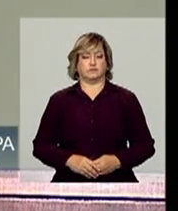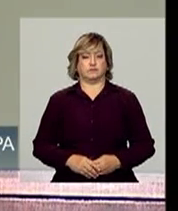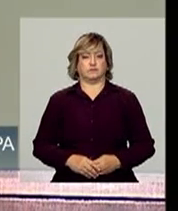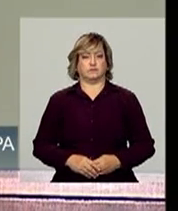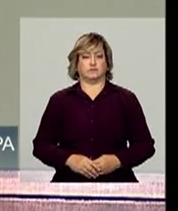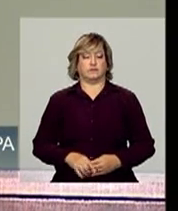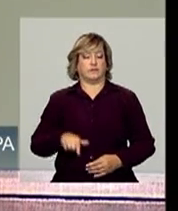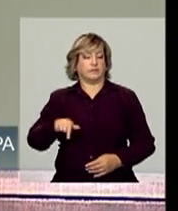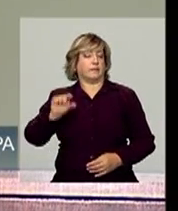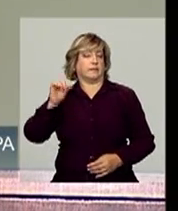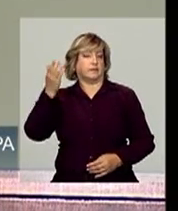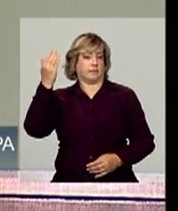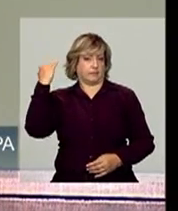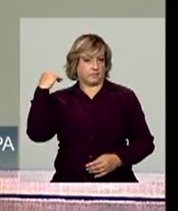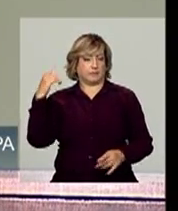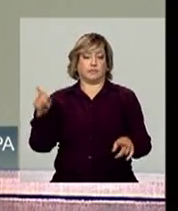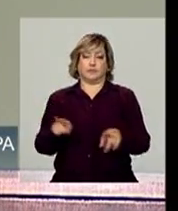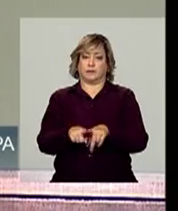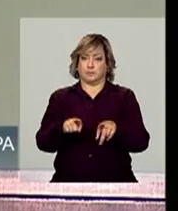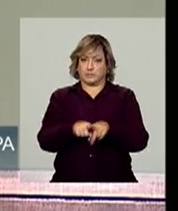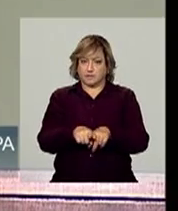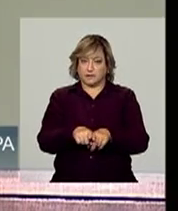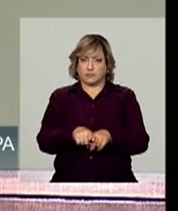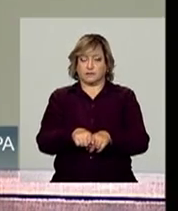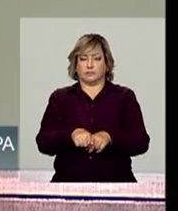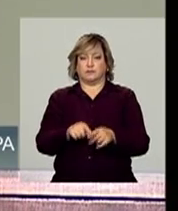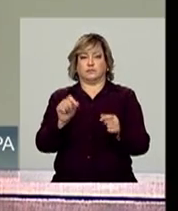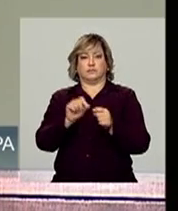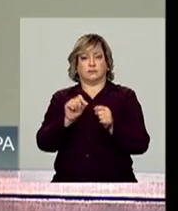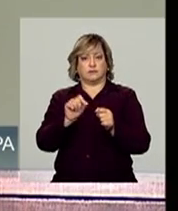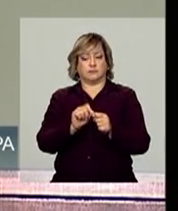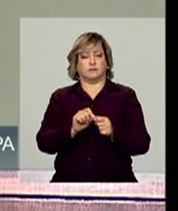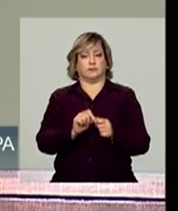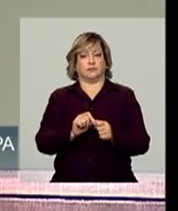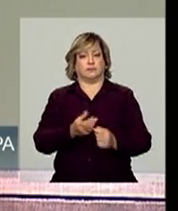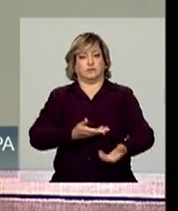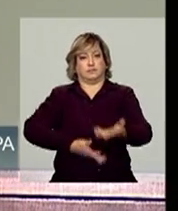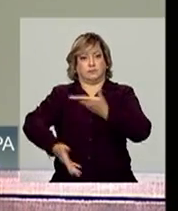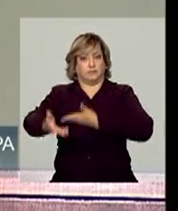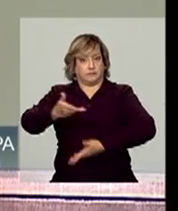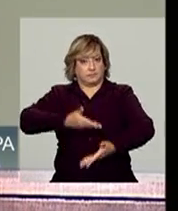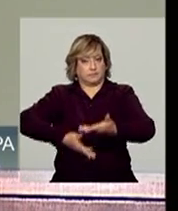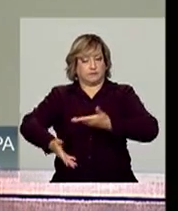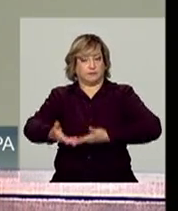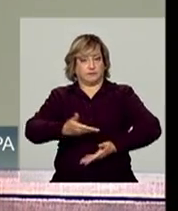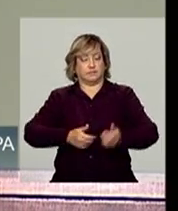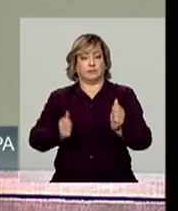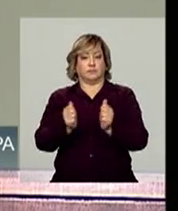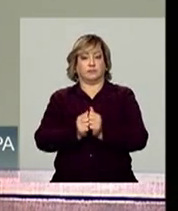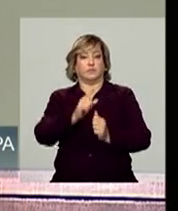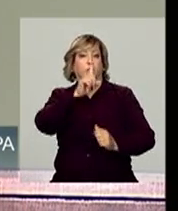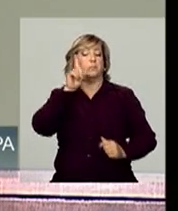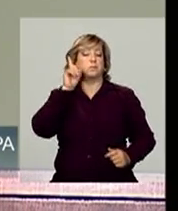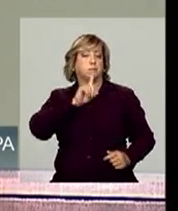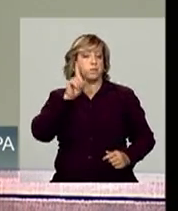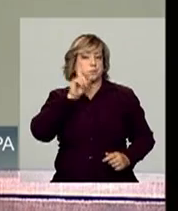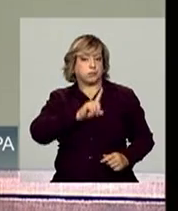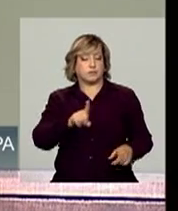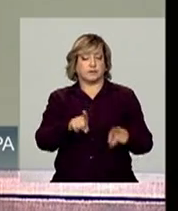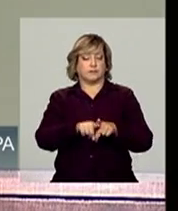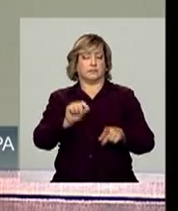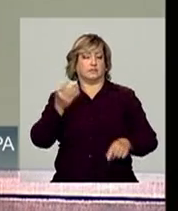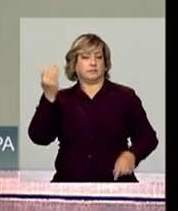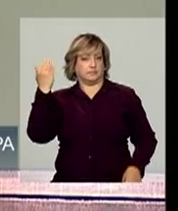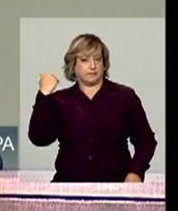Naquele momento, também, foram estabelecidas relações pragmáticas com os Estados Unidos, à